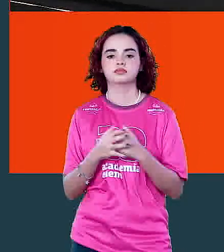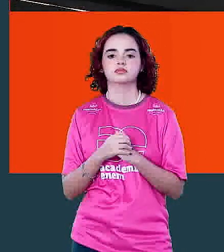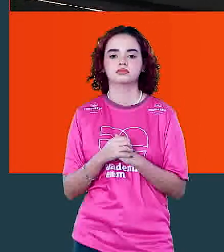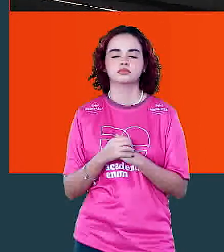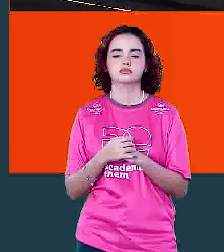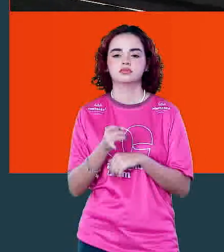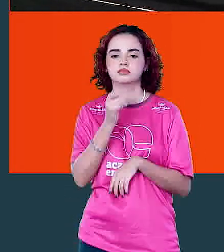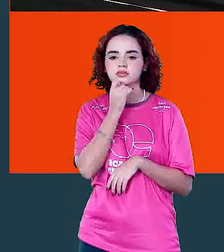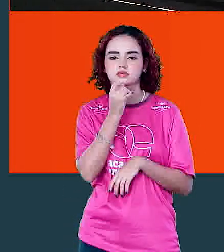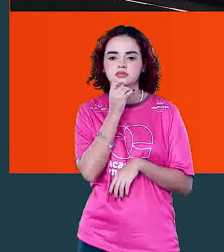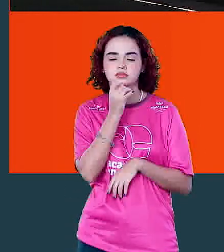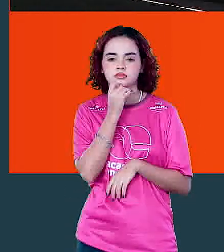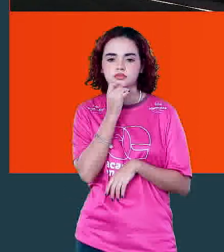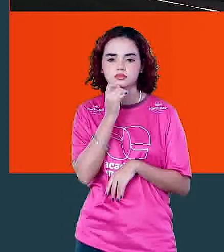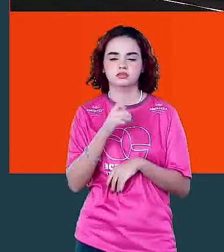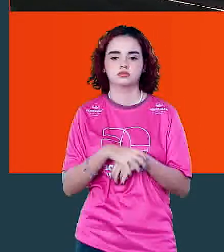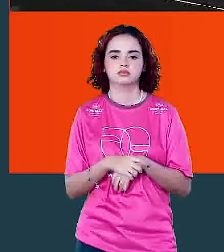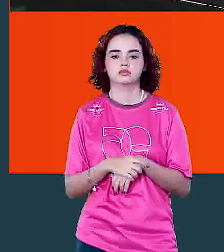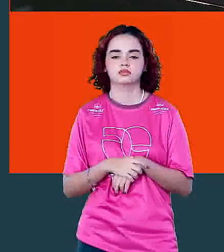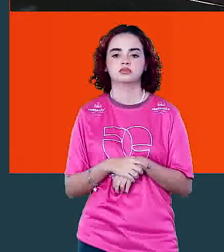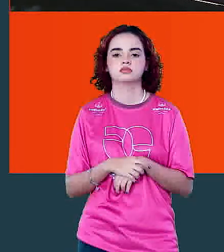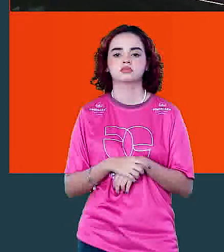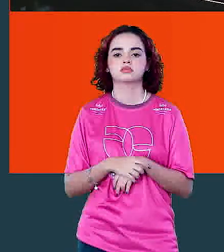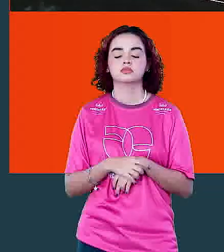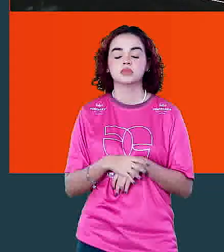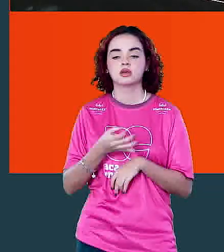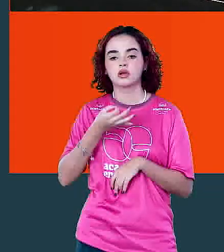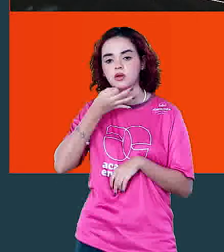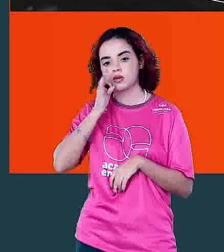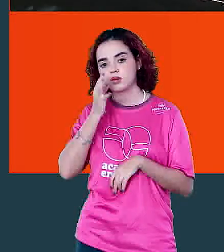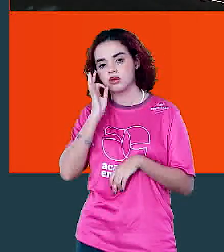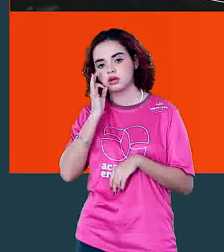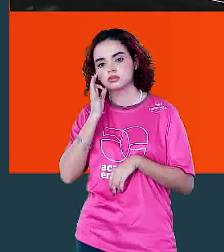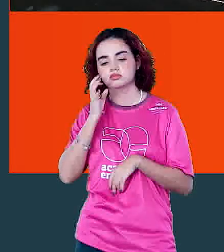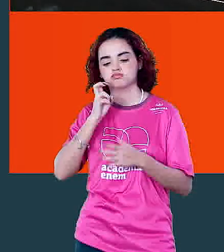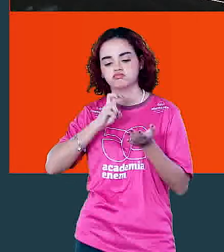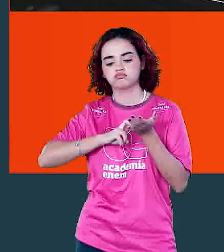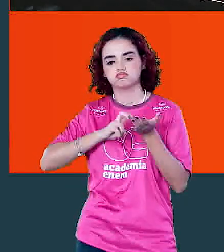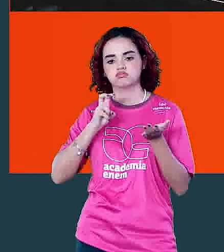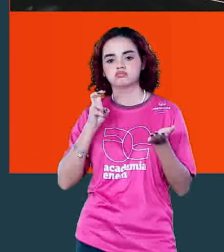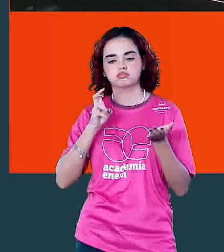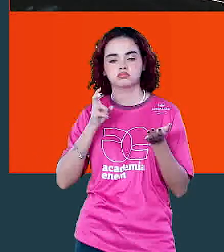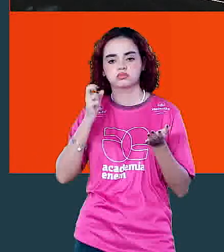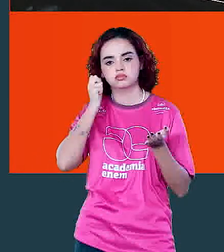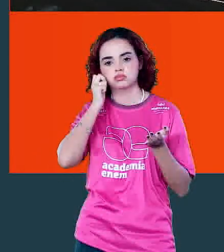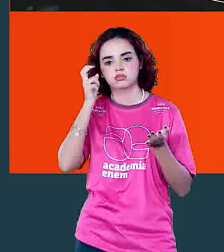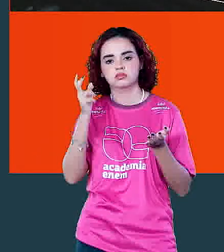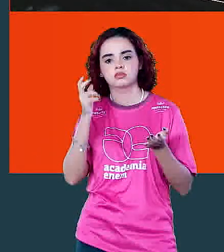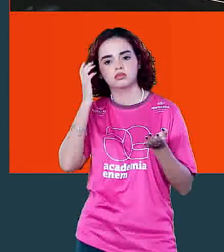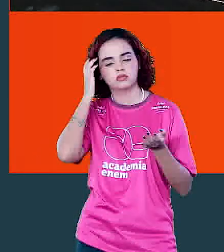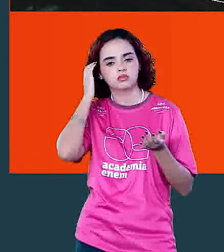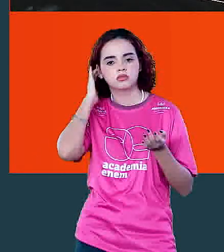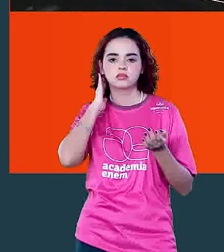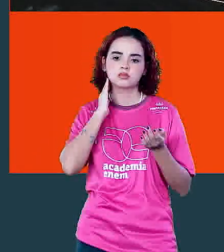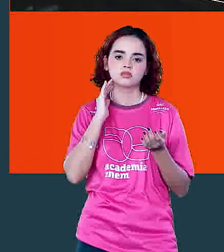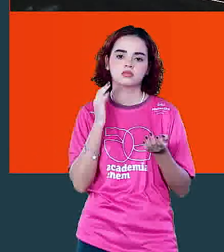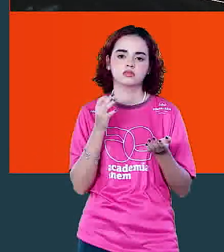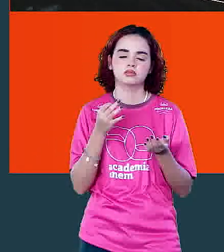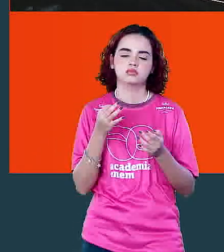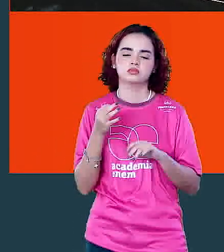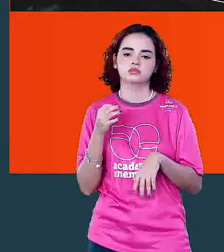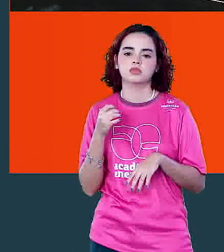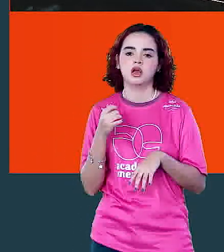exemplo. Quando você vai fazer o café, de manhãzinha cedo, tá? Sem ser o café, aquele café de